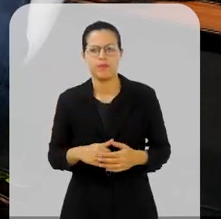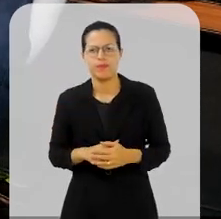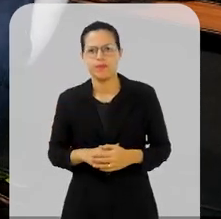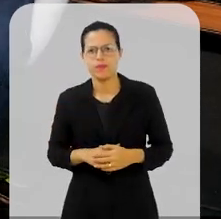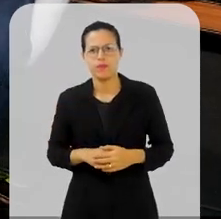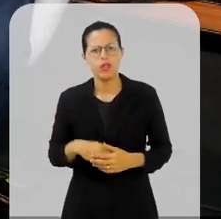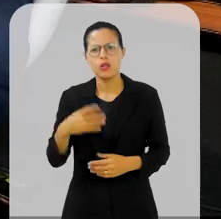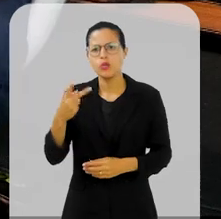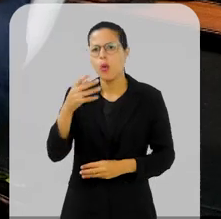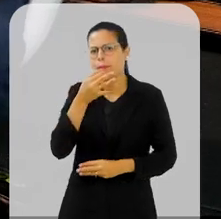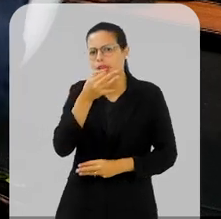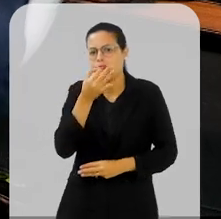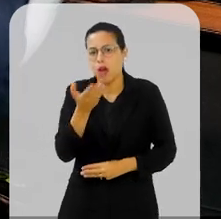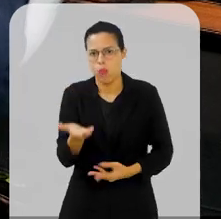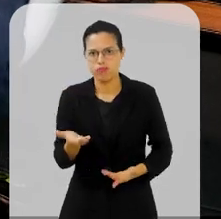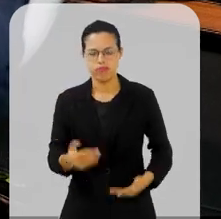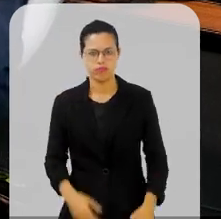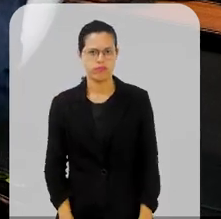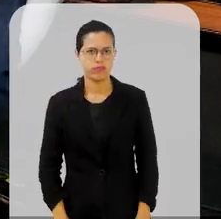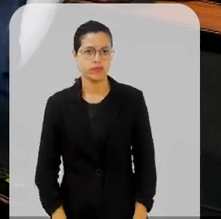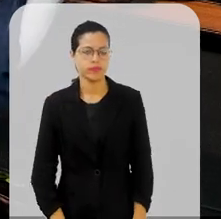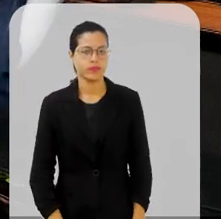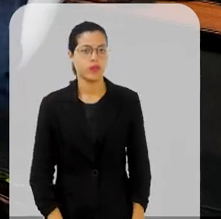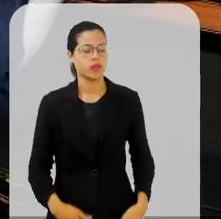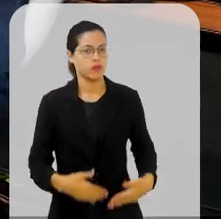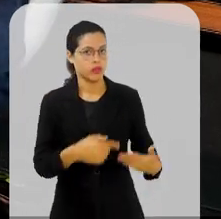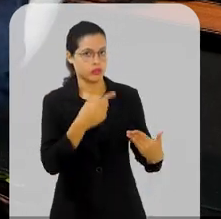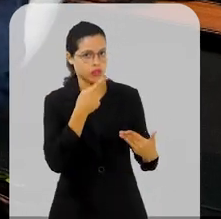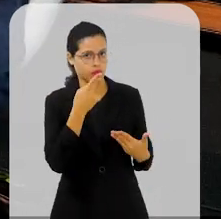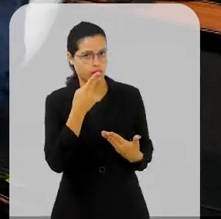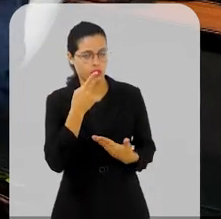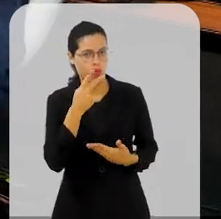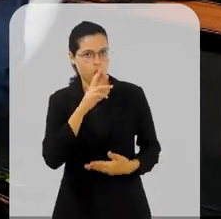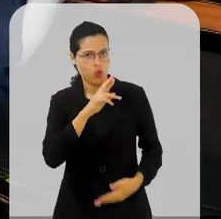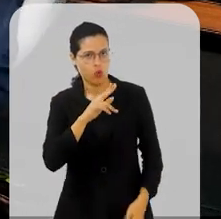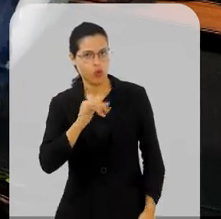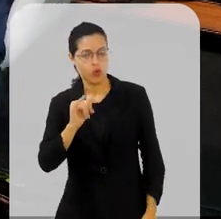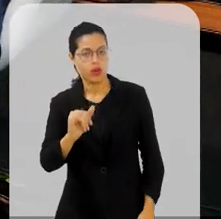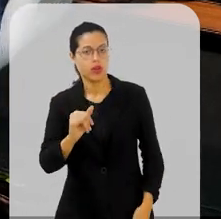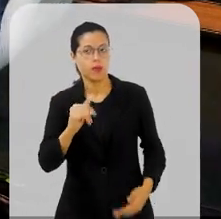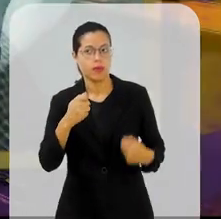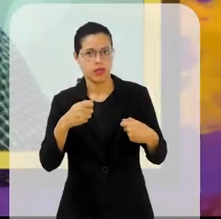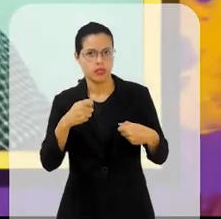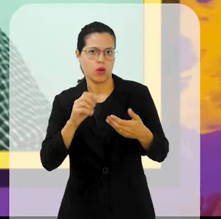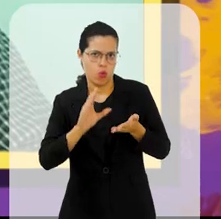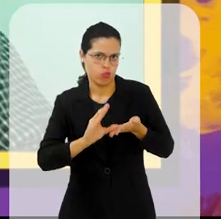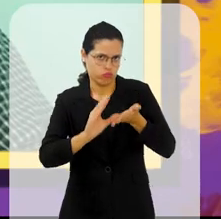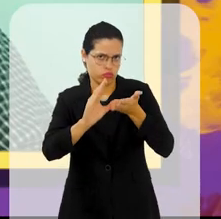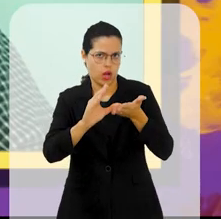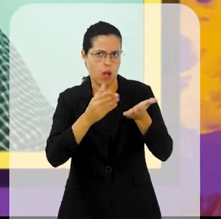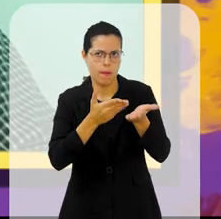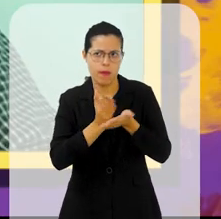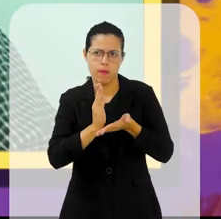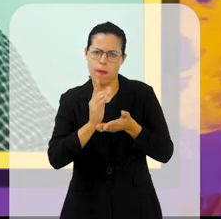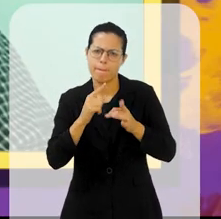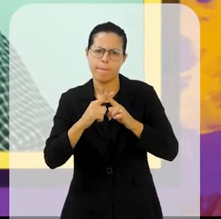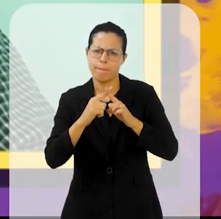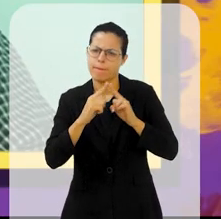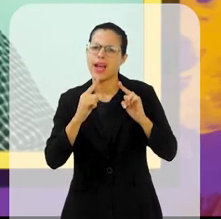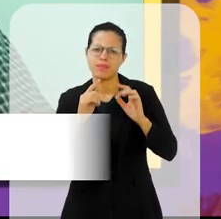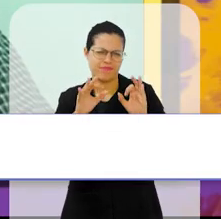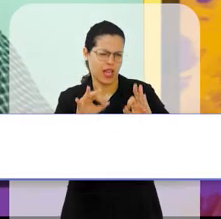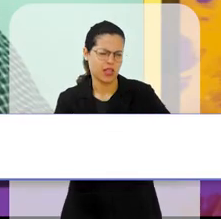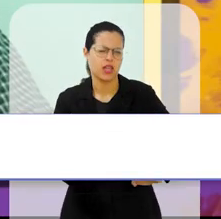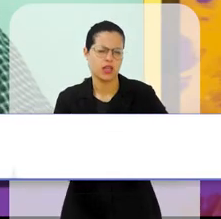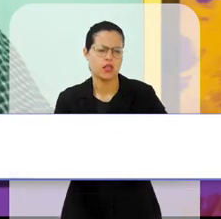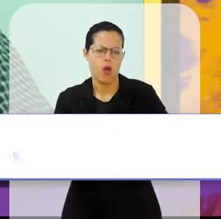Qual é a tua opinião em relação a isso, Wagner? É, como você falou, Rui, isso tem que passar pelo Conselho. Mas, com certeza, o Conselho não vai